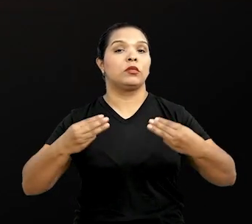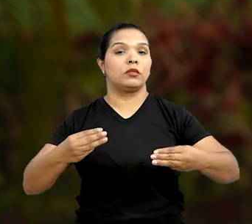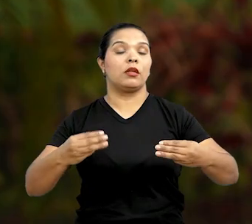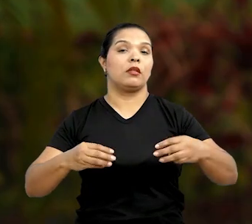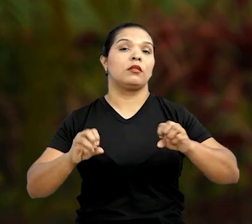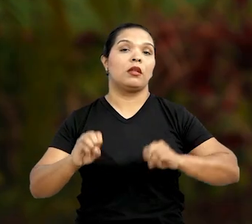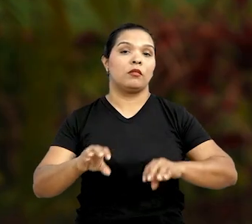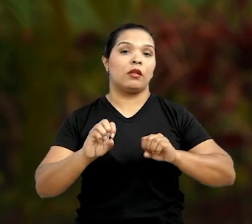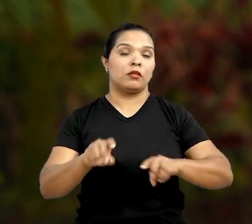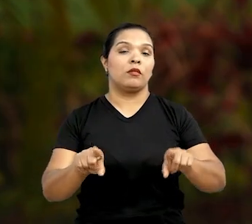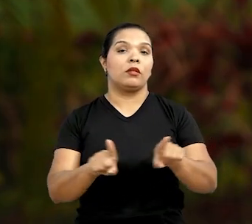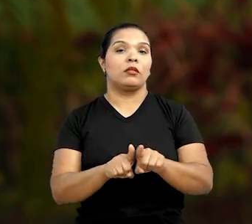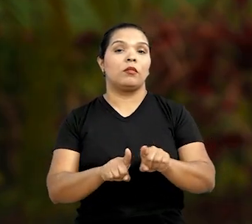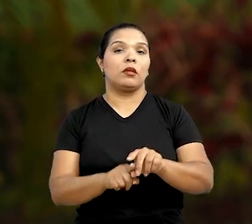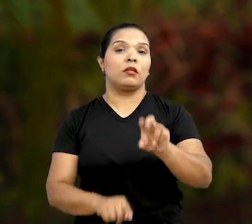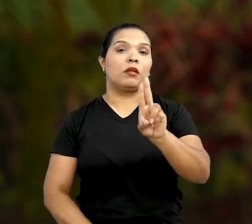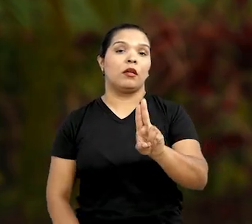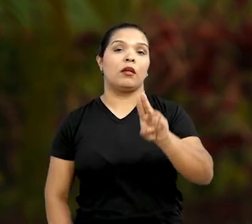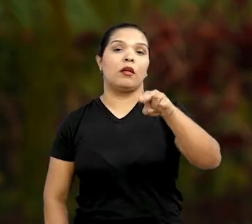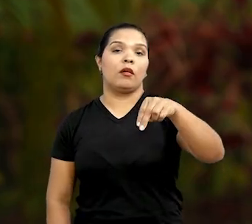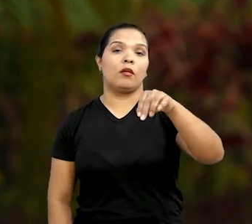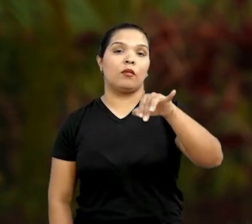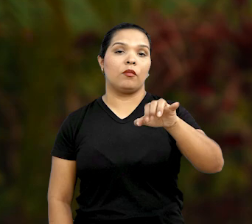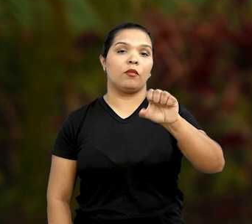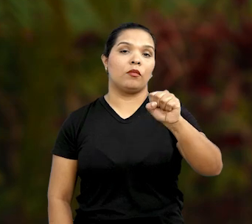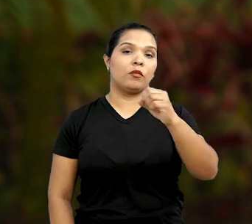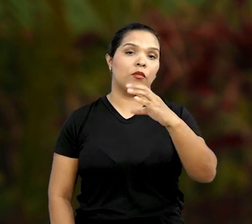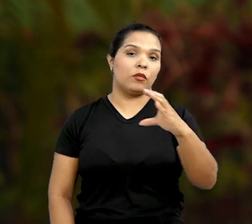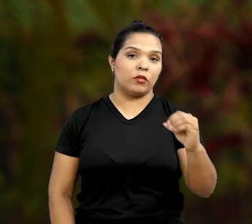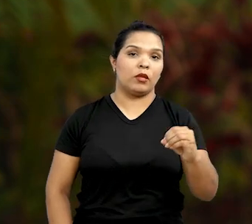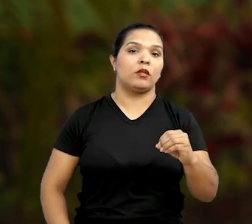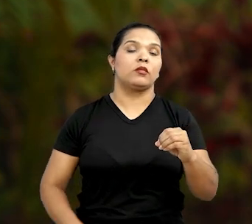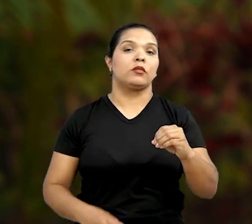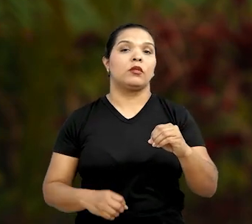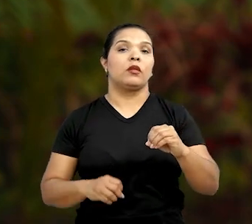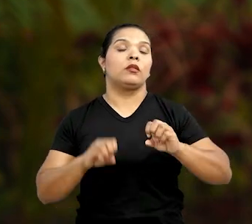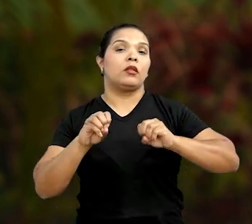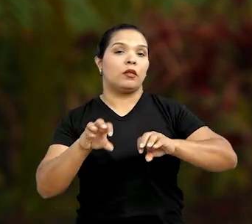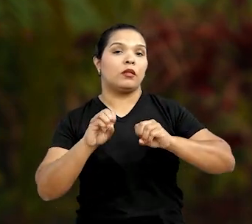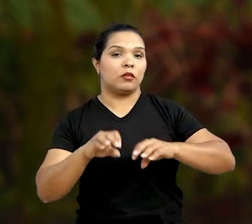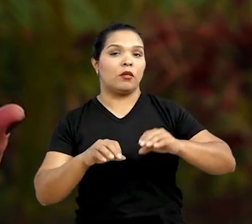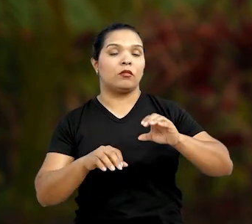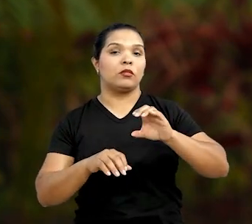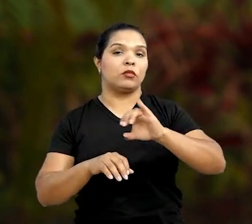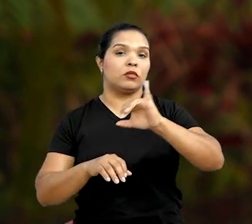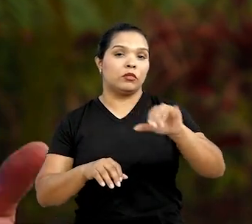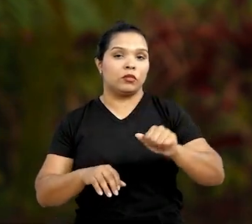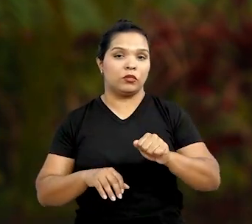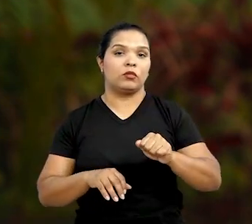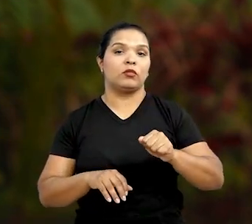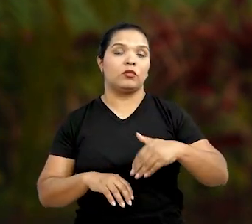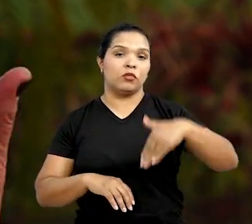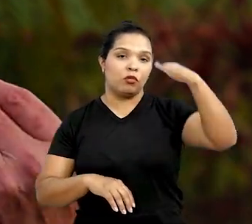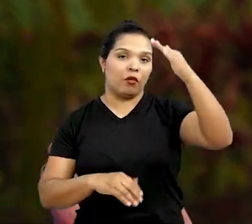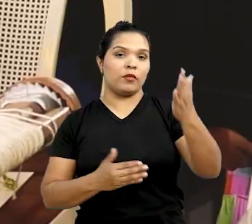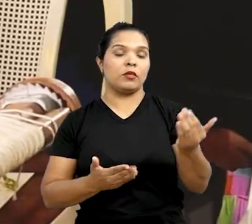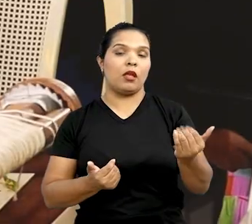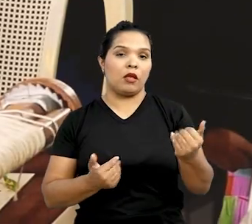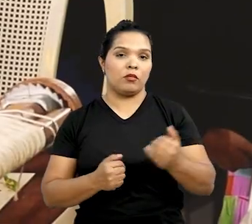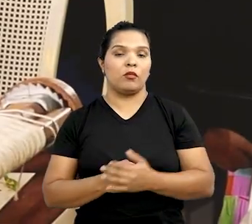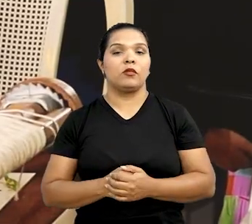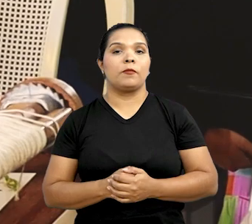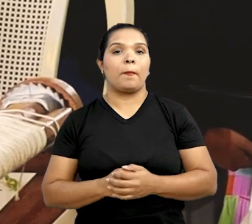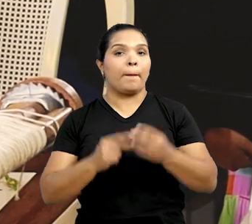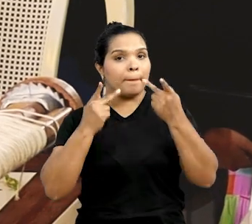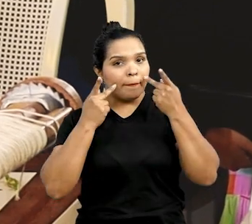e da Unesco, em um levantamento das ações de alfabetização de jovens, adultos e idosos ofertadas em todo o país. Esta